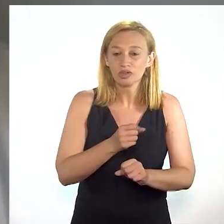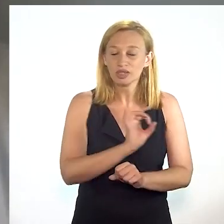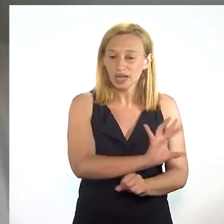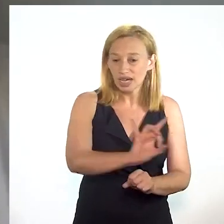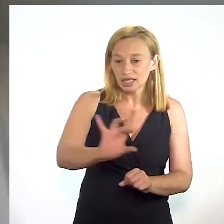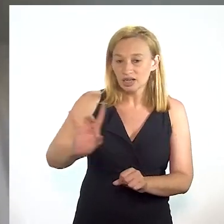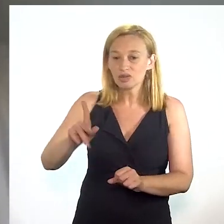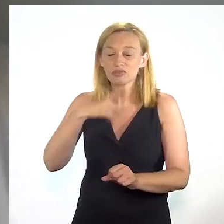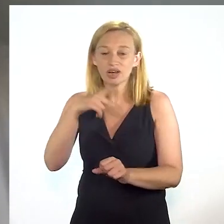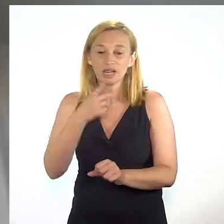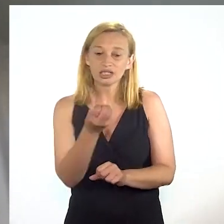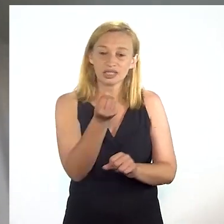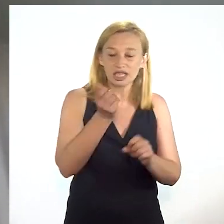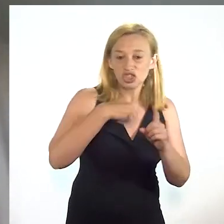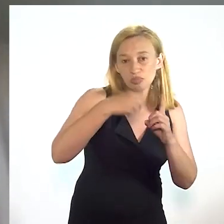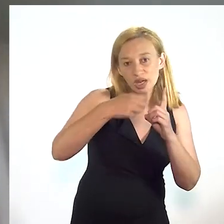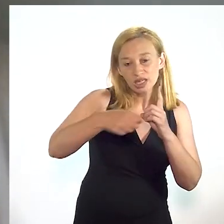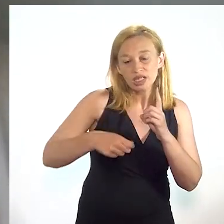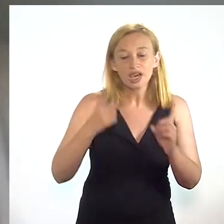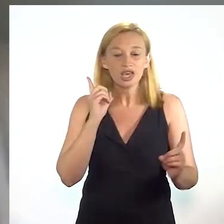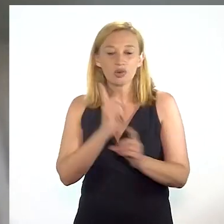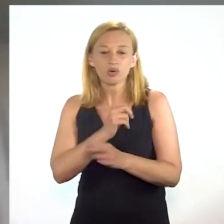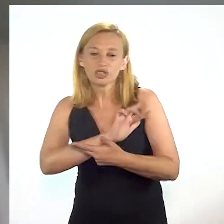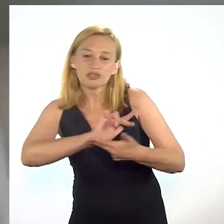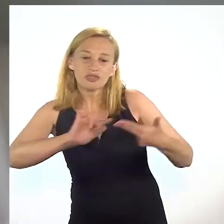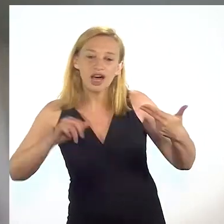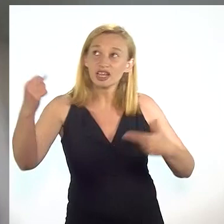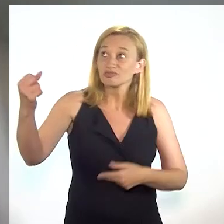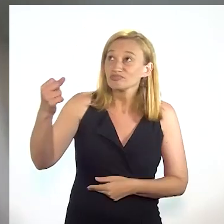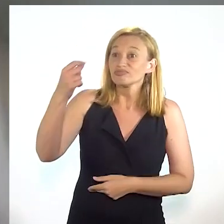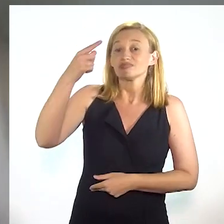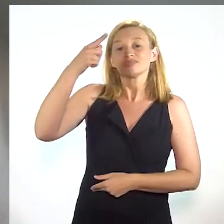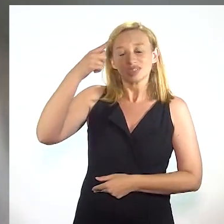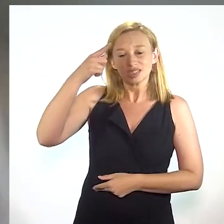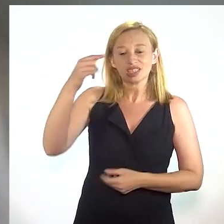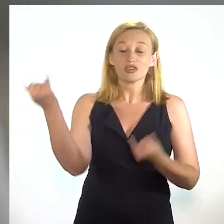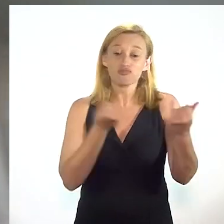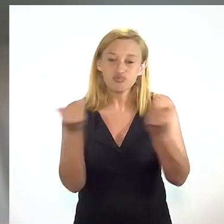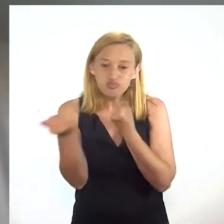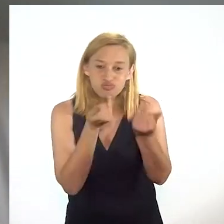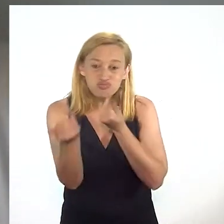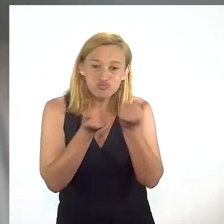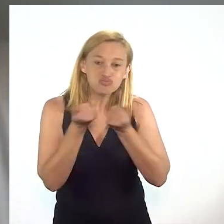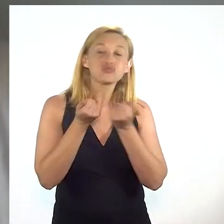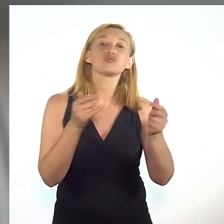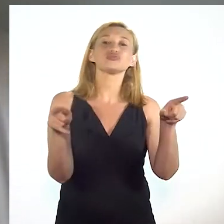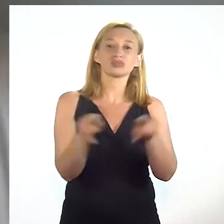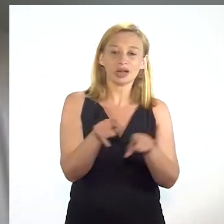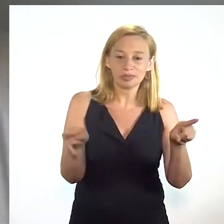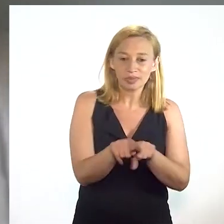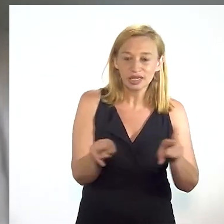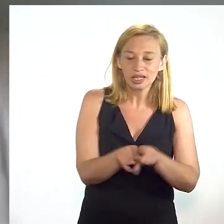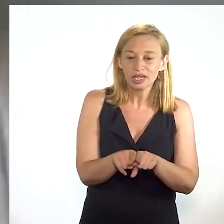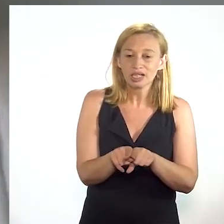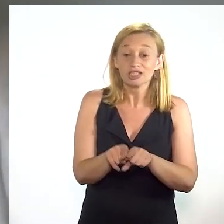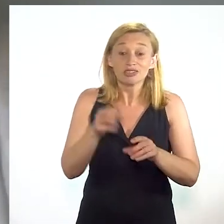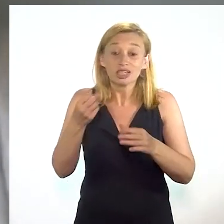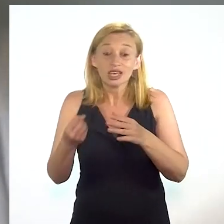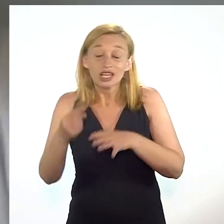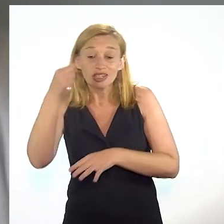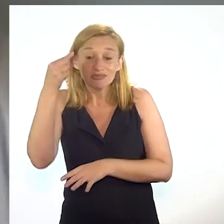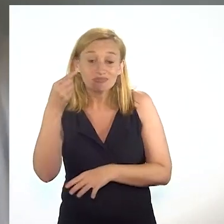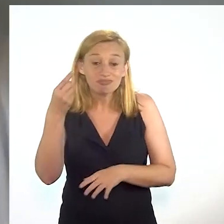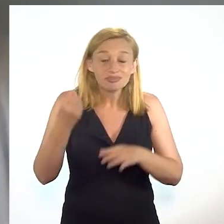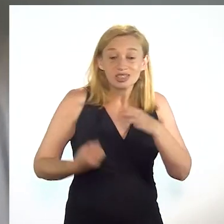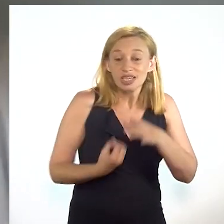dessa trajetória, desses 6 meses, a gente encontra muita inspiração e muita informação também do que a